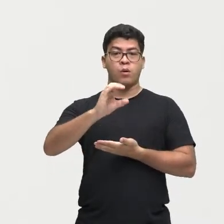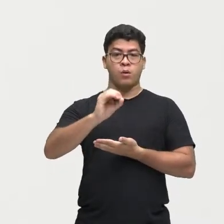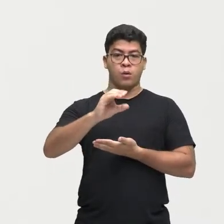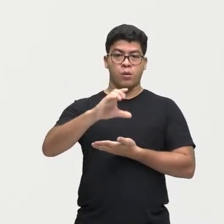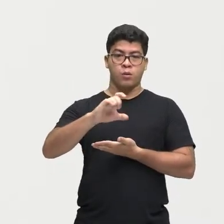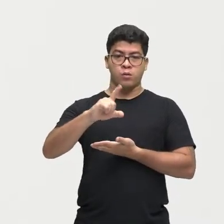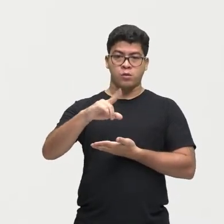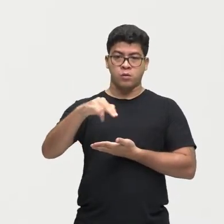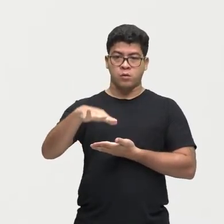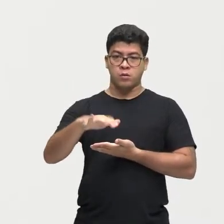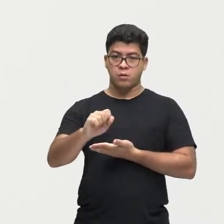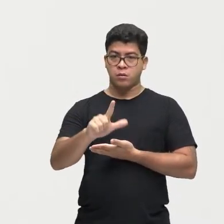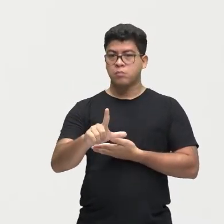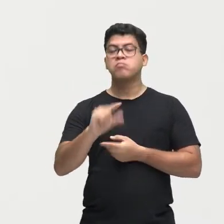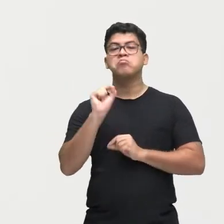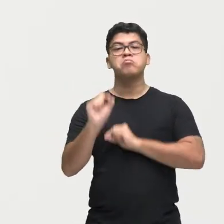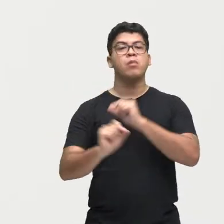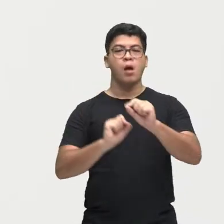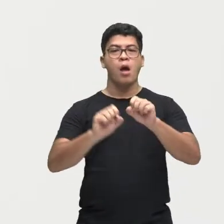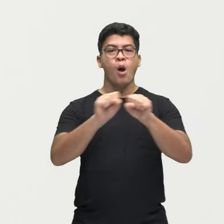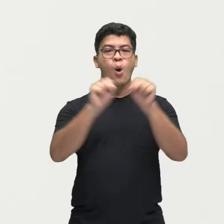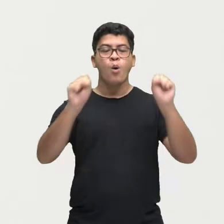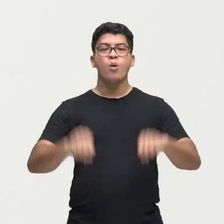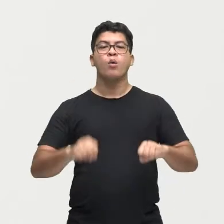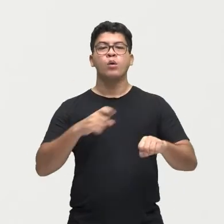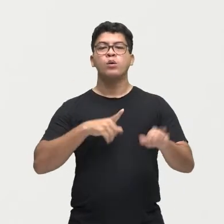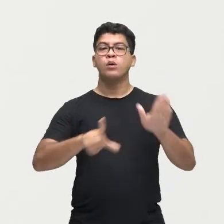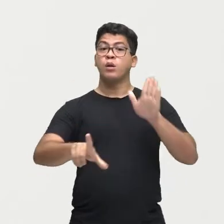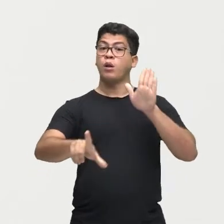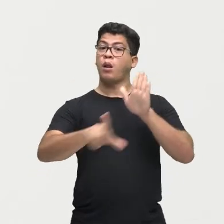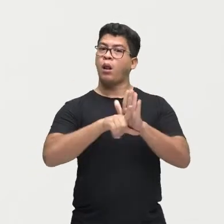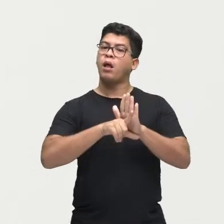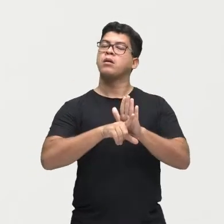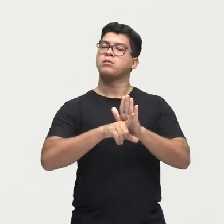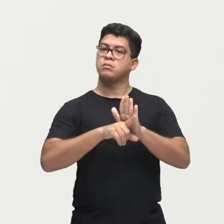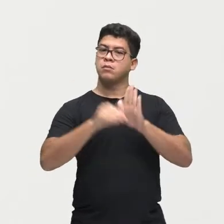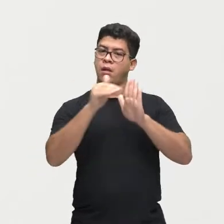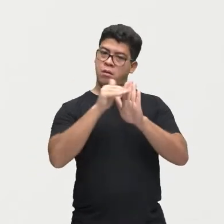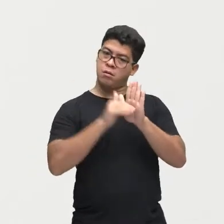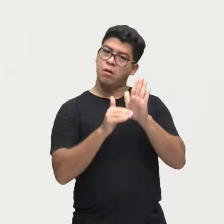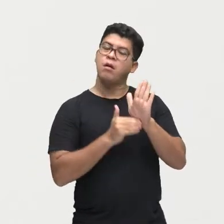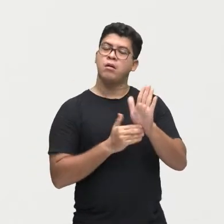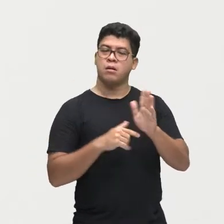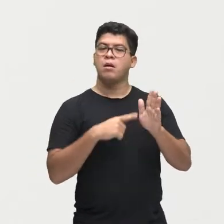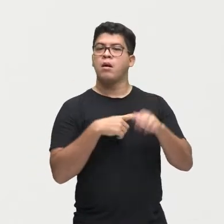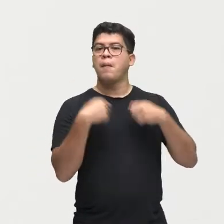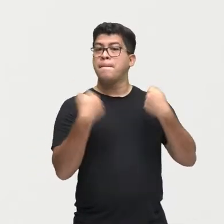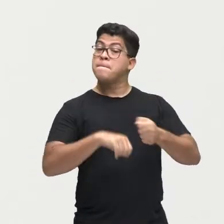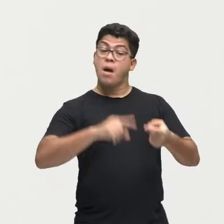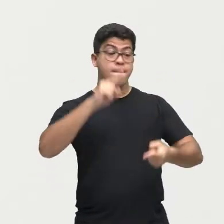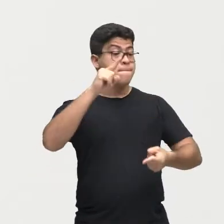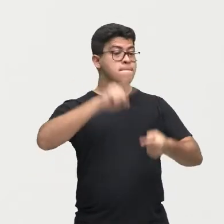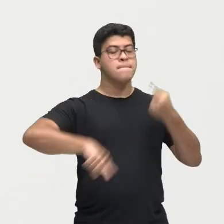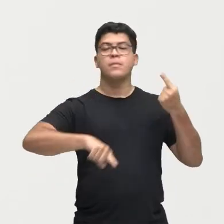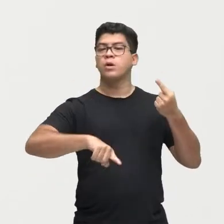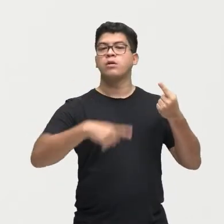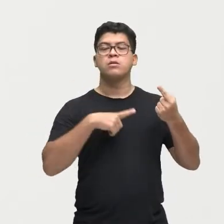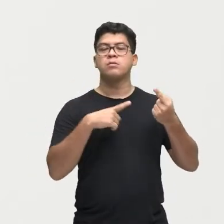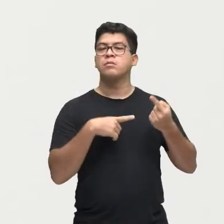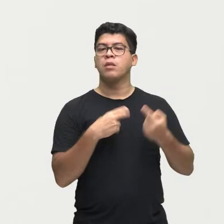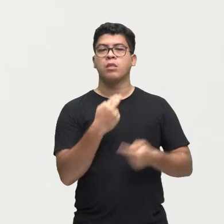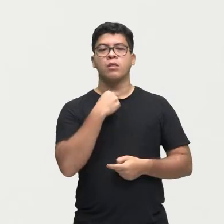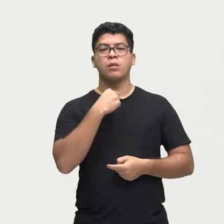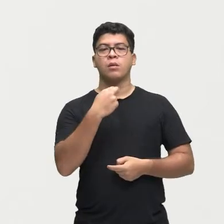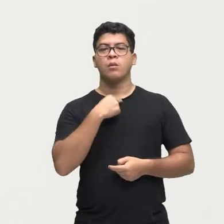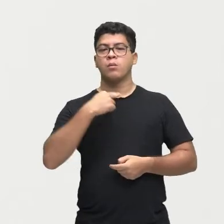Então, são normas e leis que vão reger que as minhas colônias, né, eram proibidas de comercializar